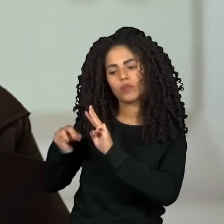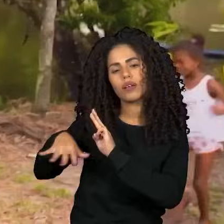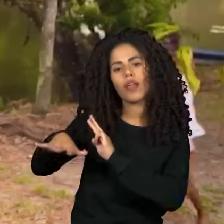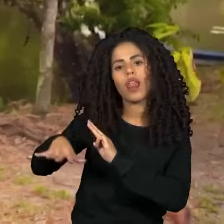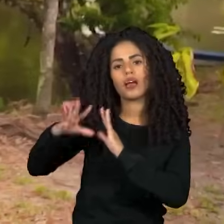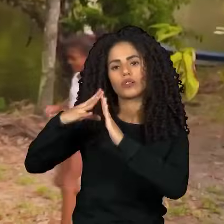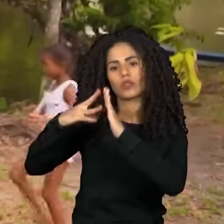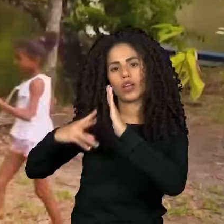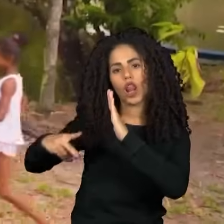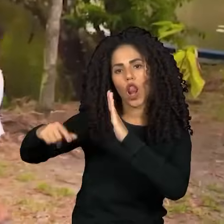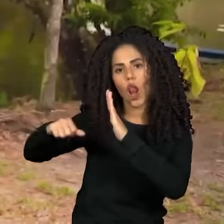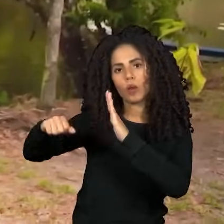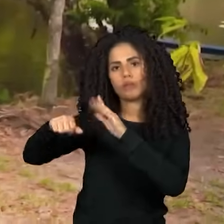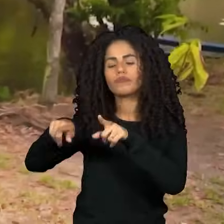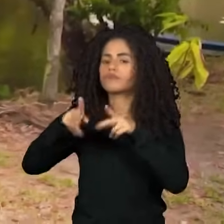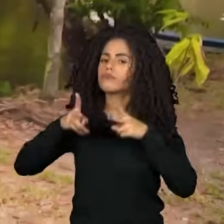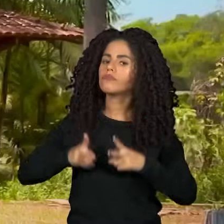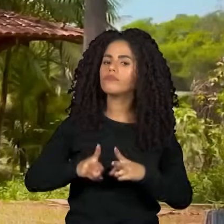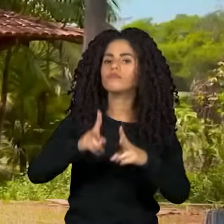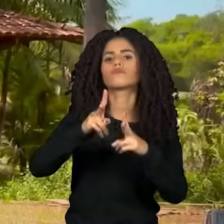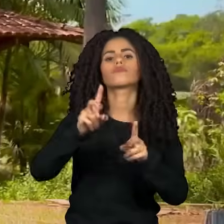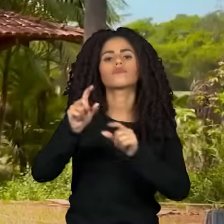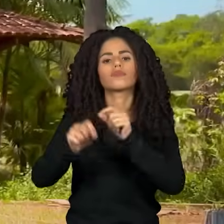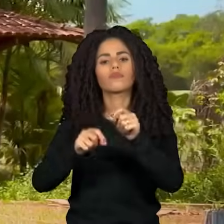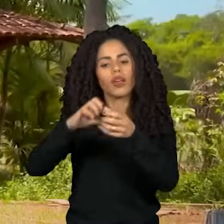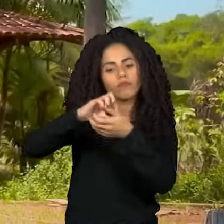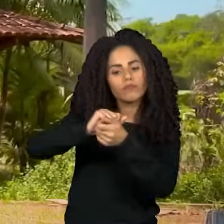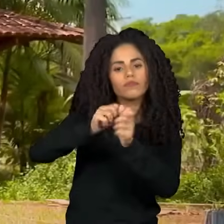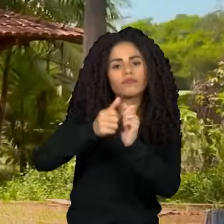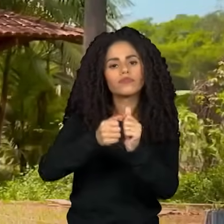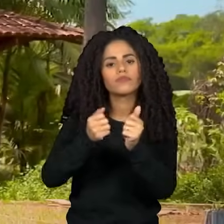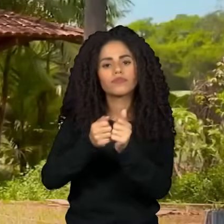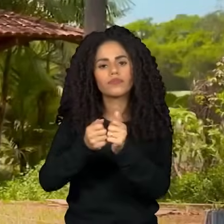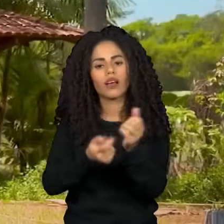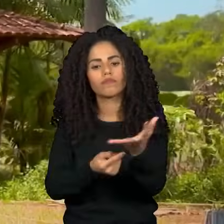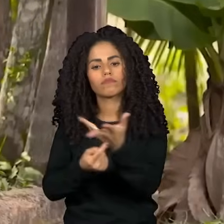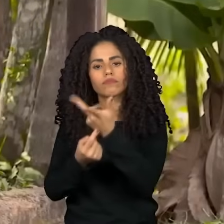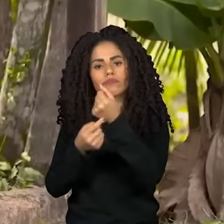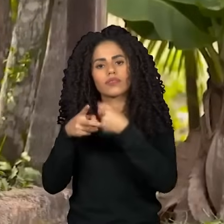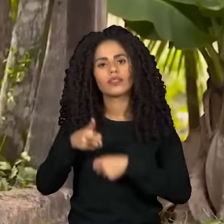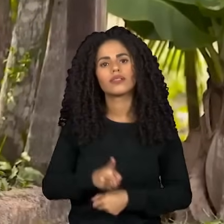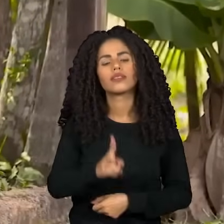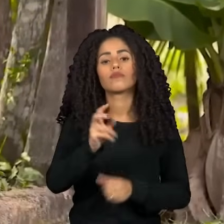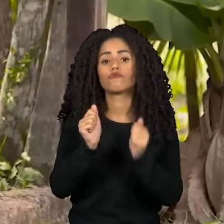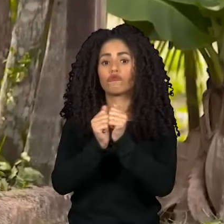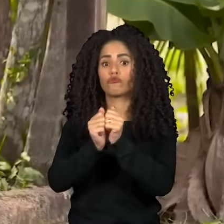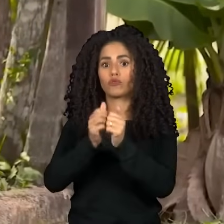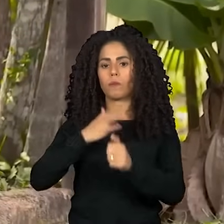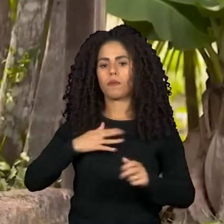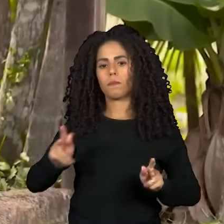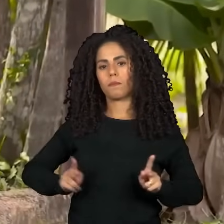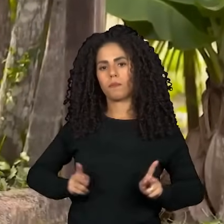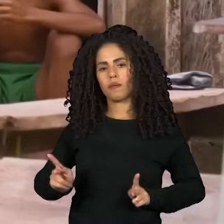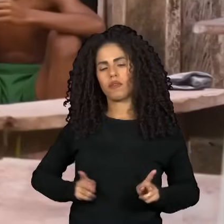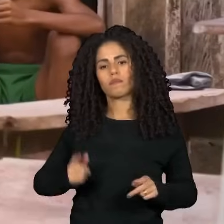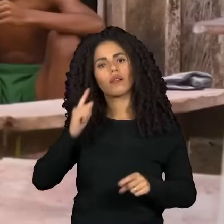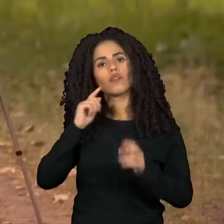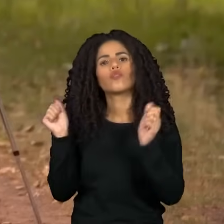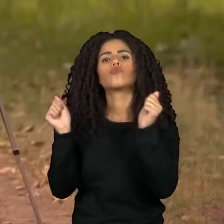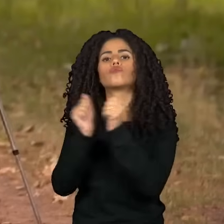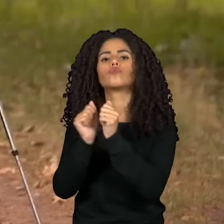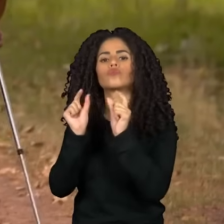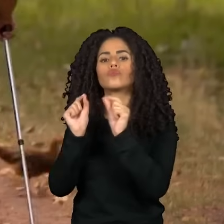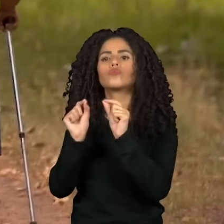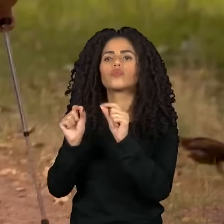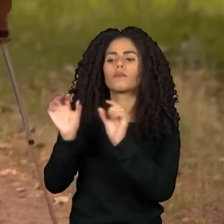Quilombos. Todas as minhas tias faziam artesanato. Quando elas iam fazer, eu com a minha prima, nós pegava a bolinha de barro dela escondida para